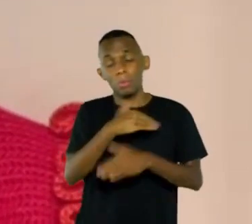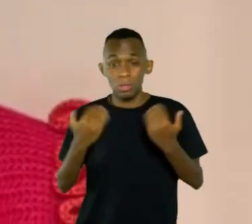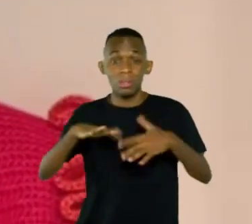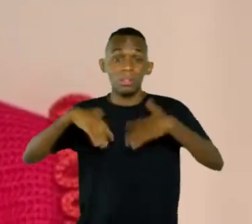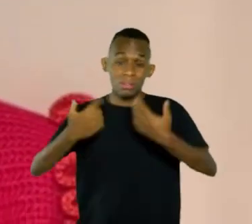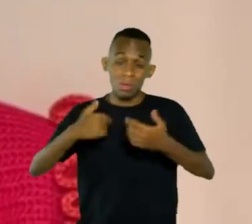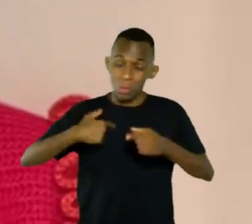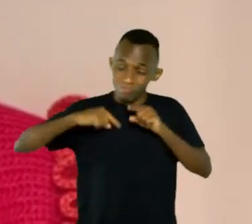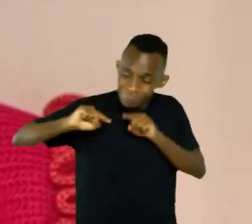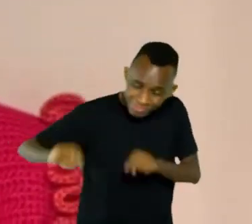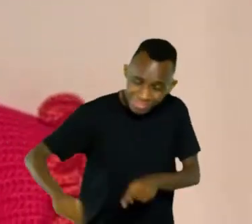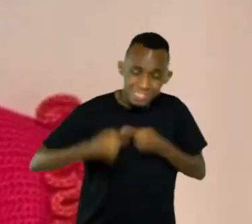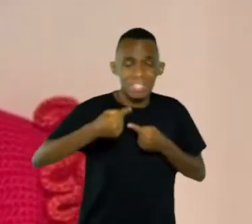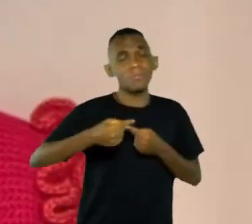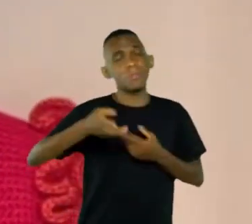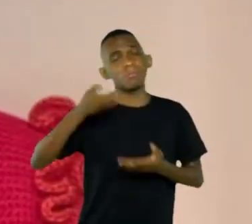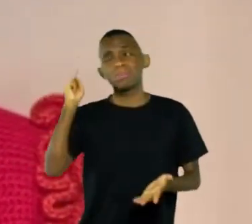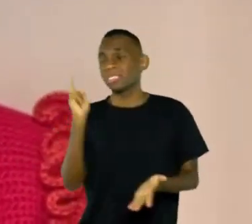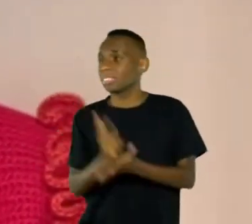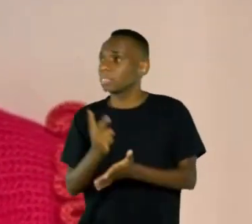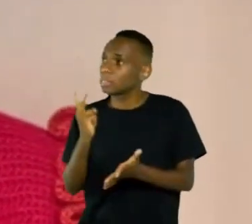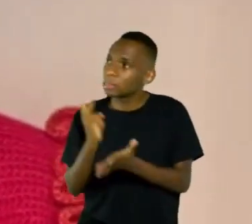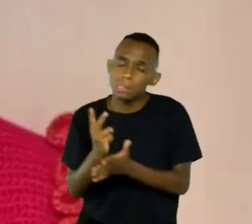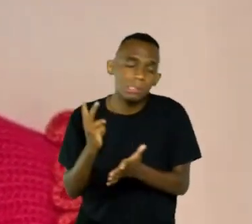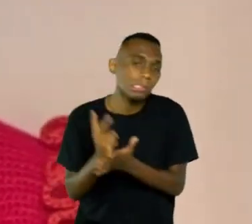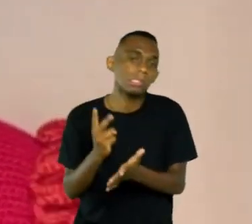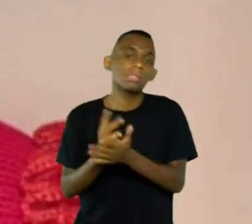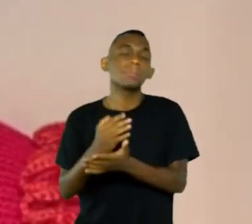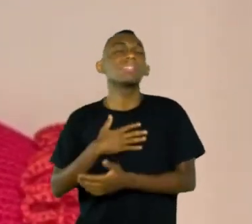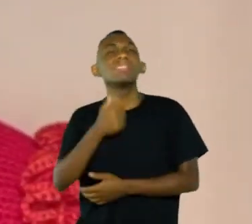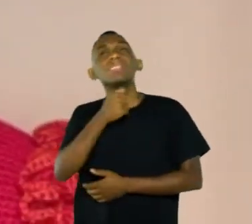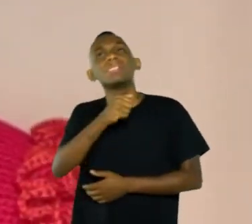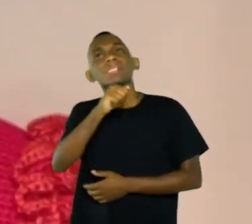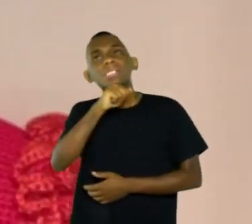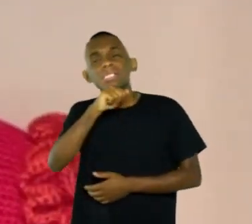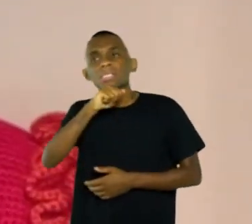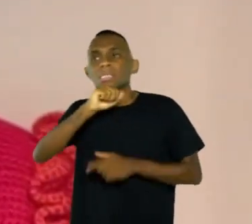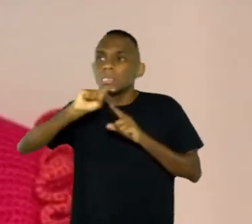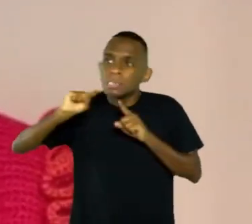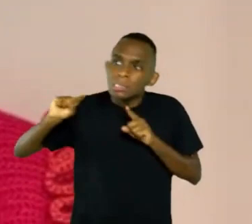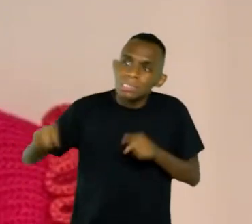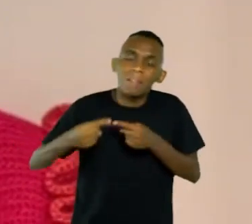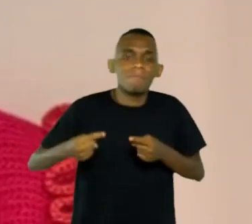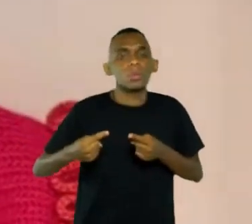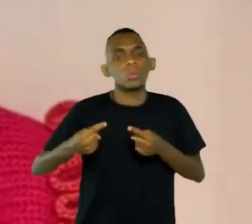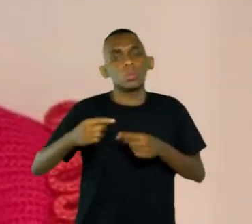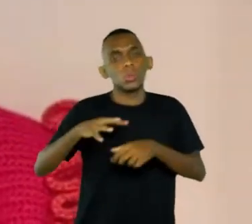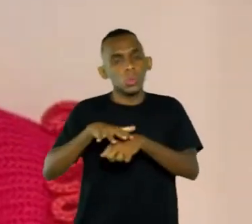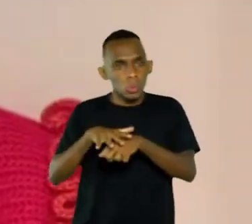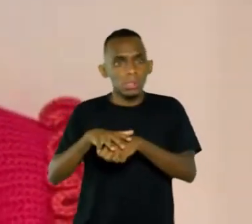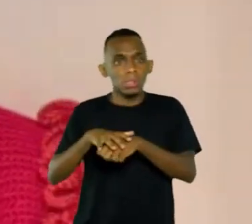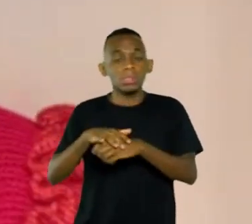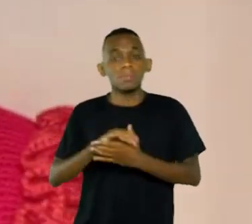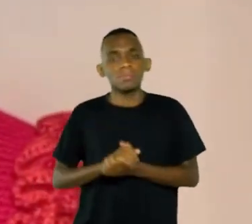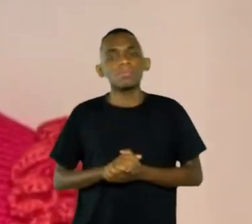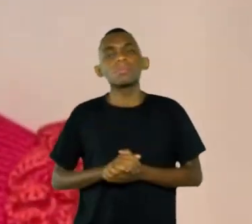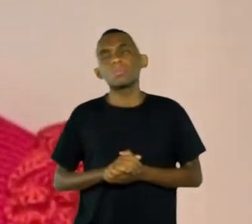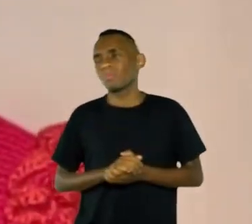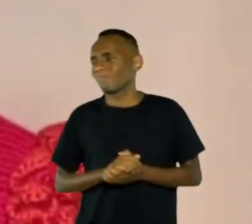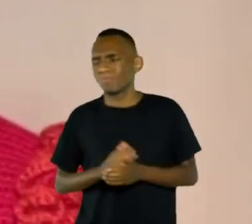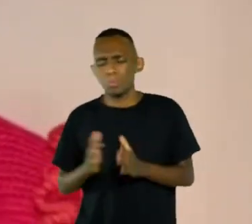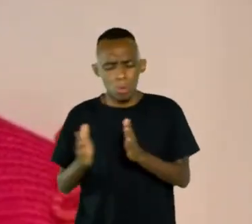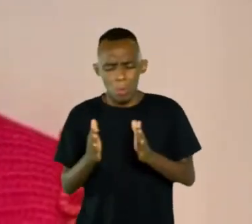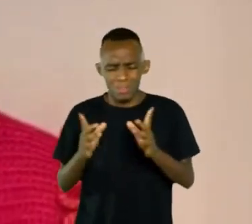da mamãe, fazendo com que ela acreditasse na vida, sabe? E foi muito difícil, né? E quando